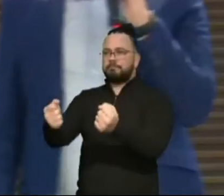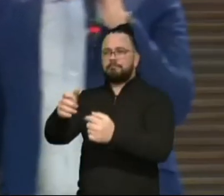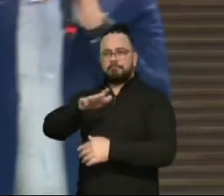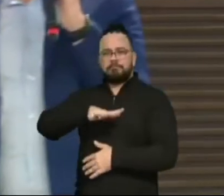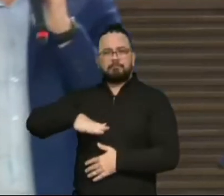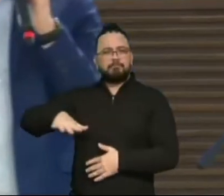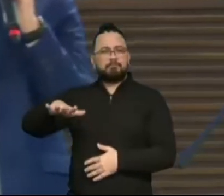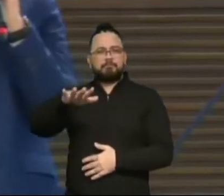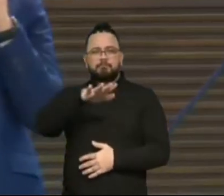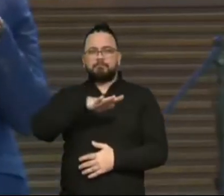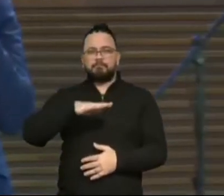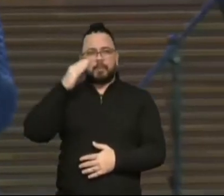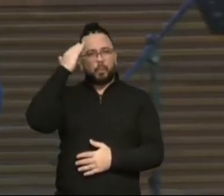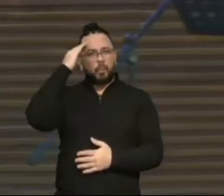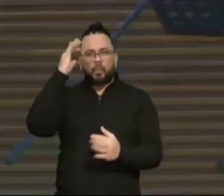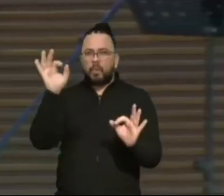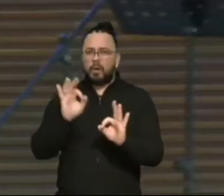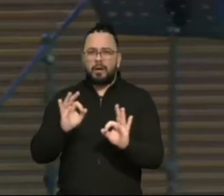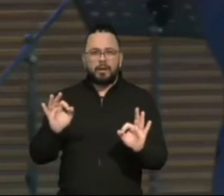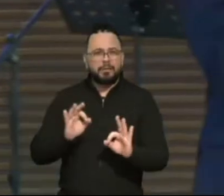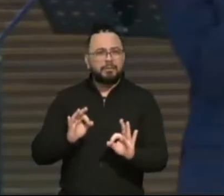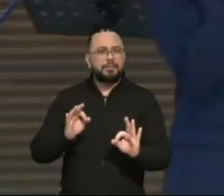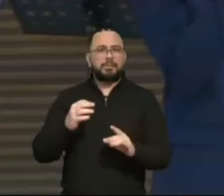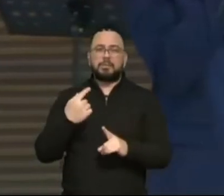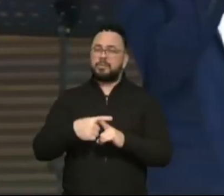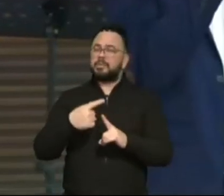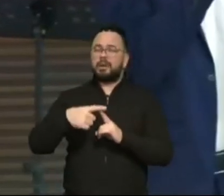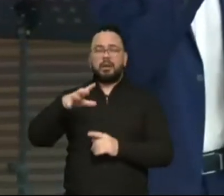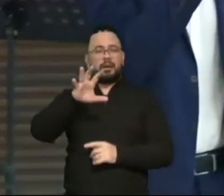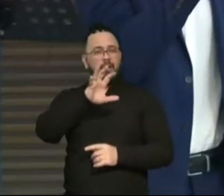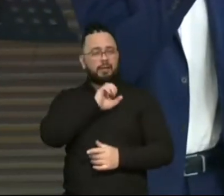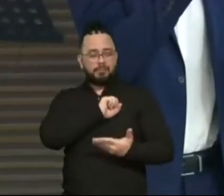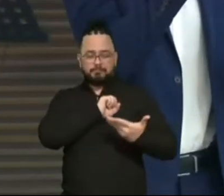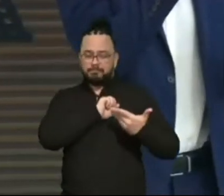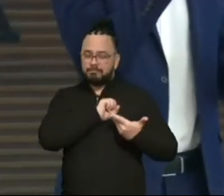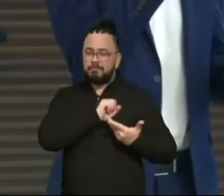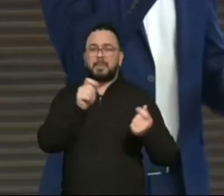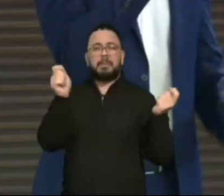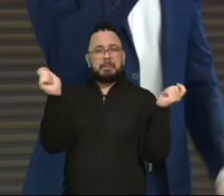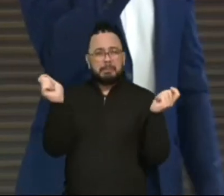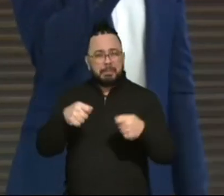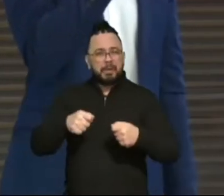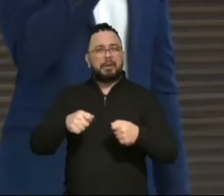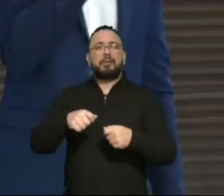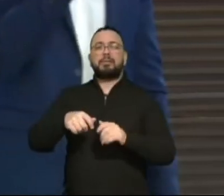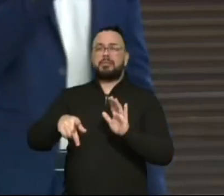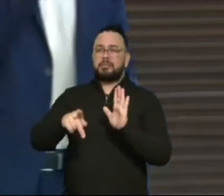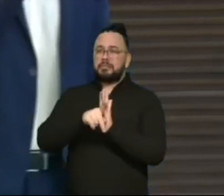compreender. O amor que tudo pode é o amor.